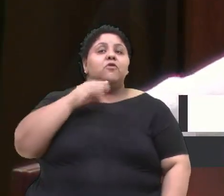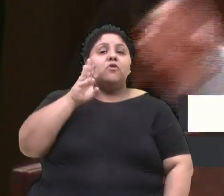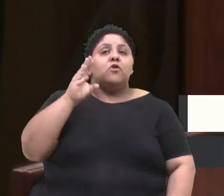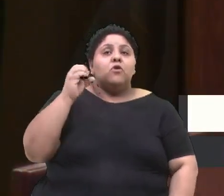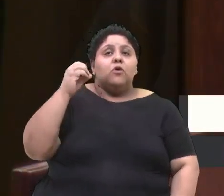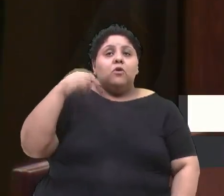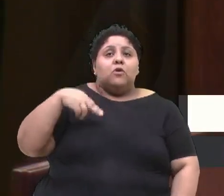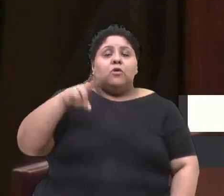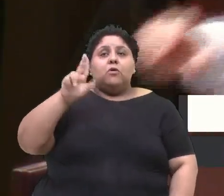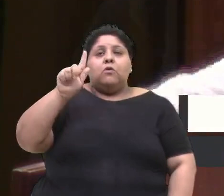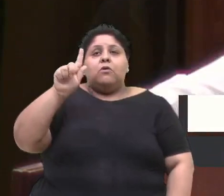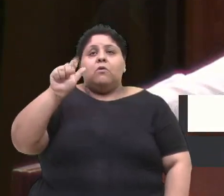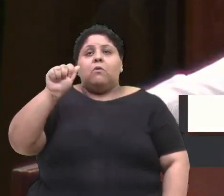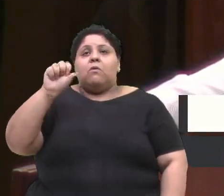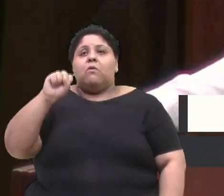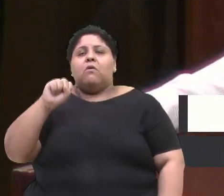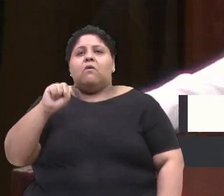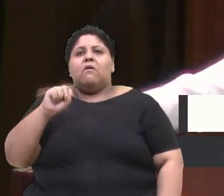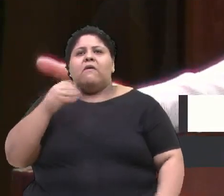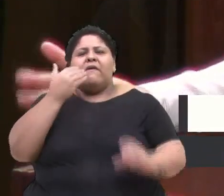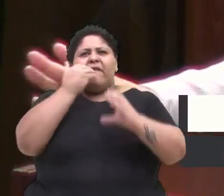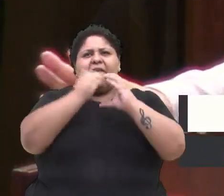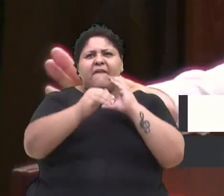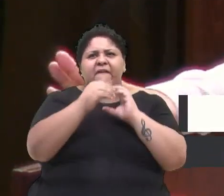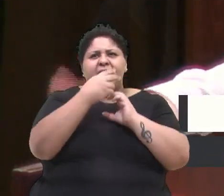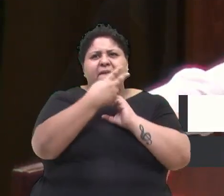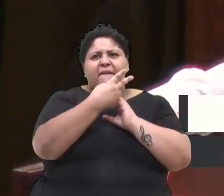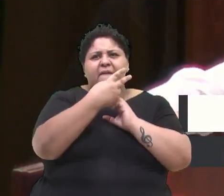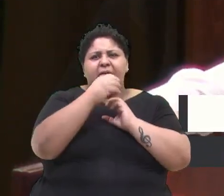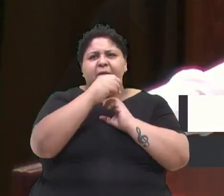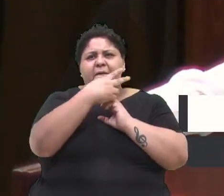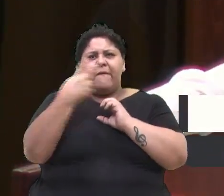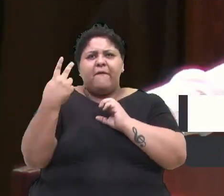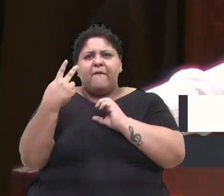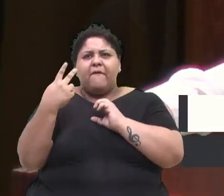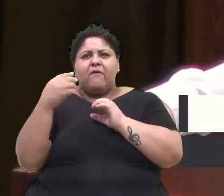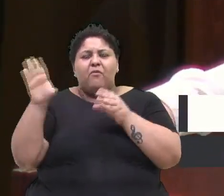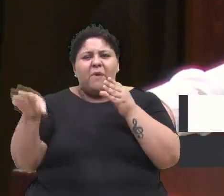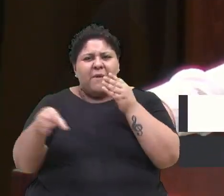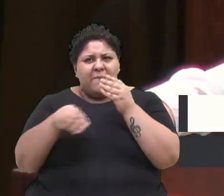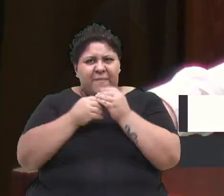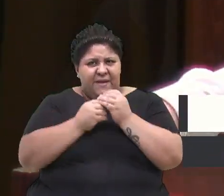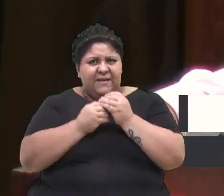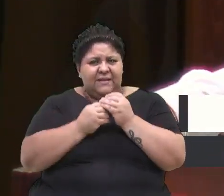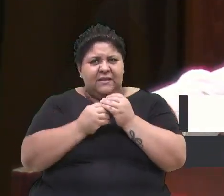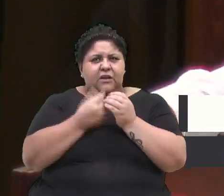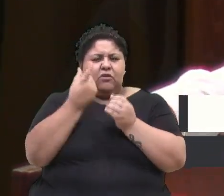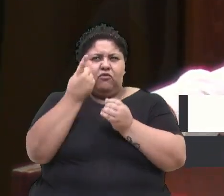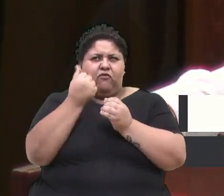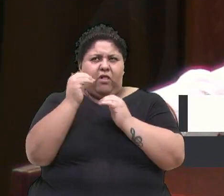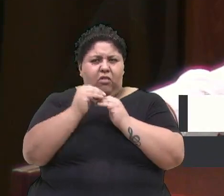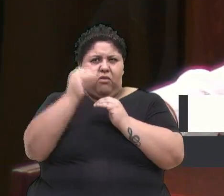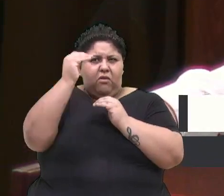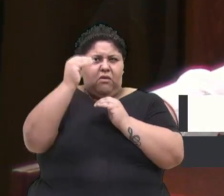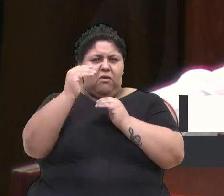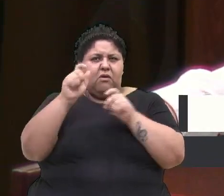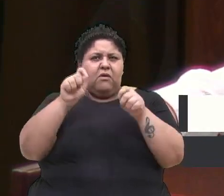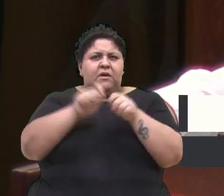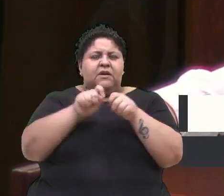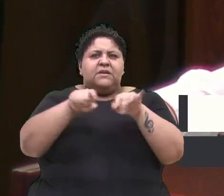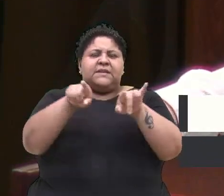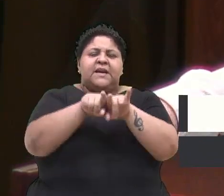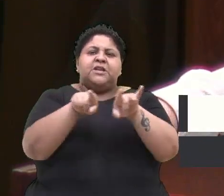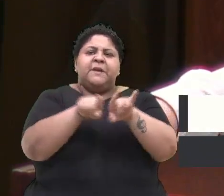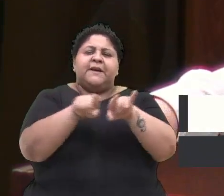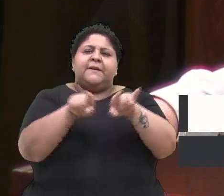em 2021, uma emenda de 250 mil para uma pista de skate, que era para ser no Parque dos Macaquinhos. Foi feito um projeto, o município